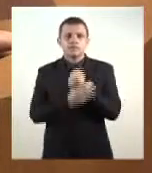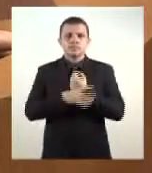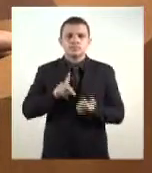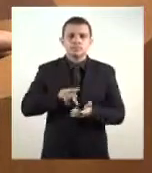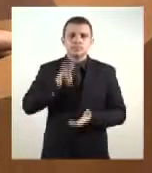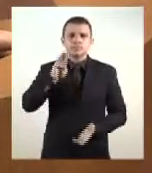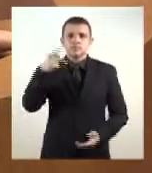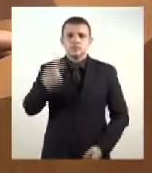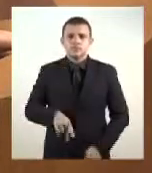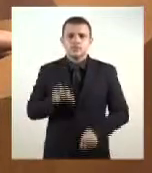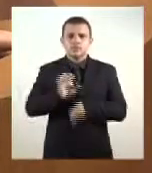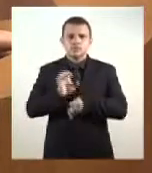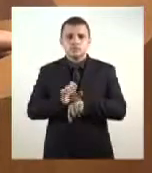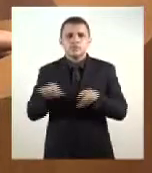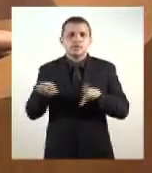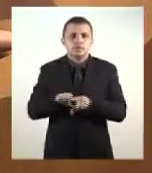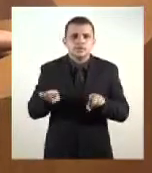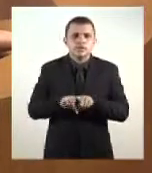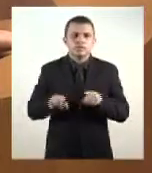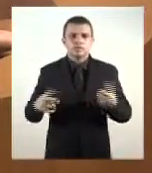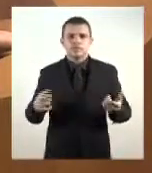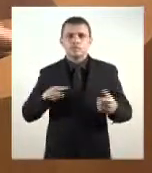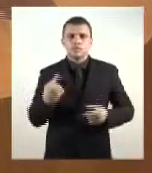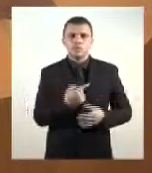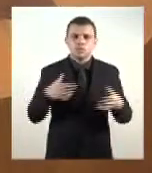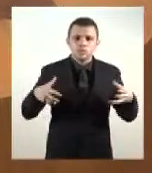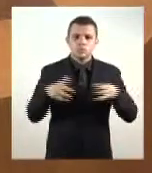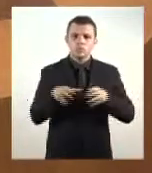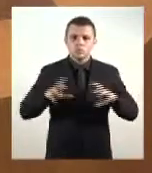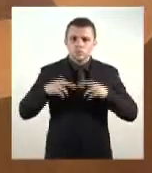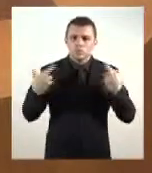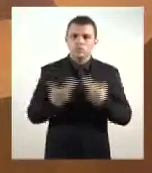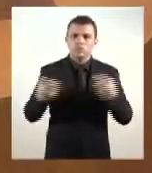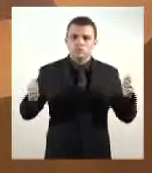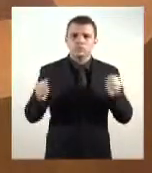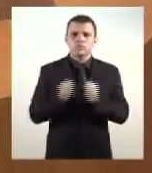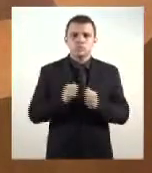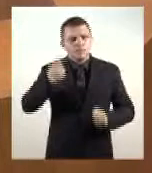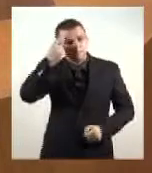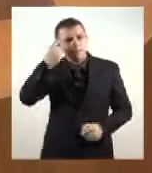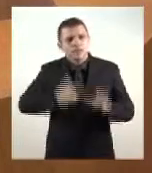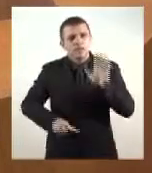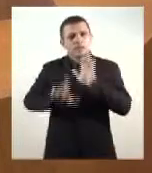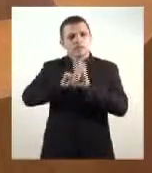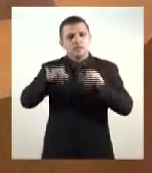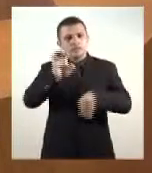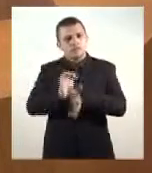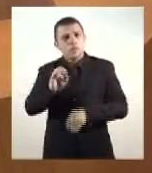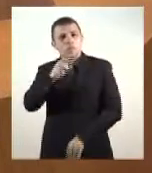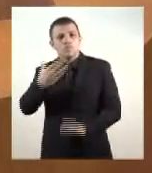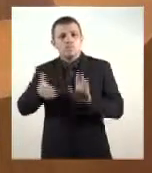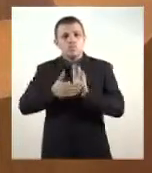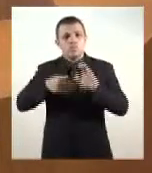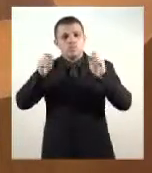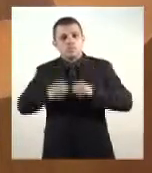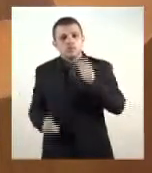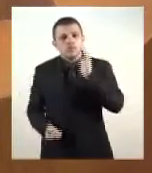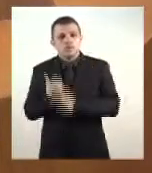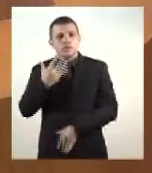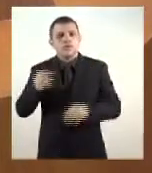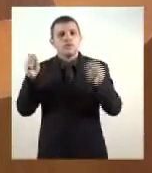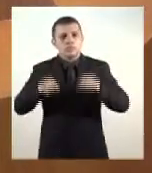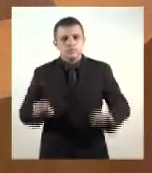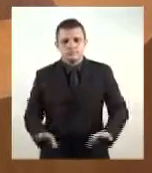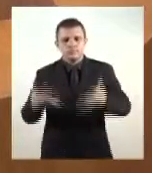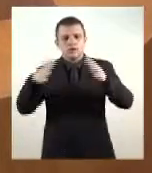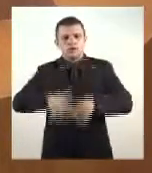Estado e nos reunirmos juntos e pensarmos em uma lei estadual ou em uma proposta que possa ser feita, que possa ser aplaudida